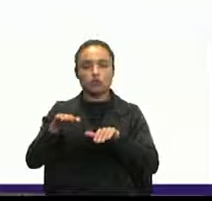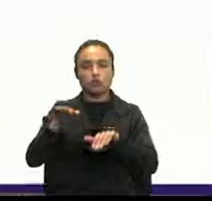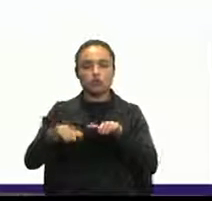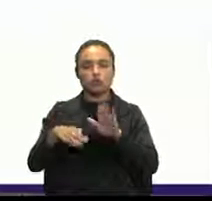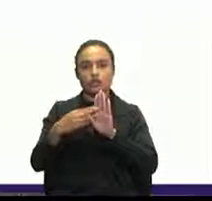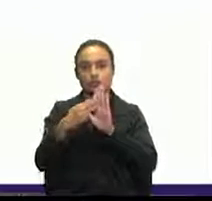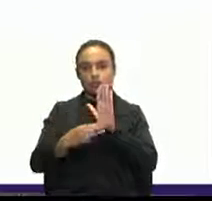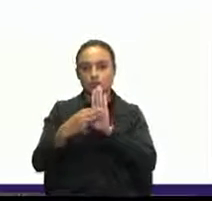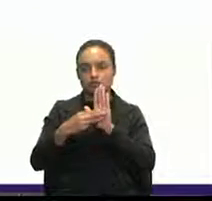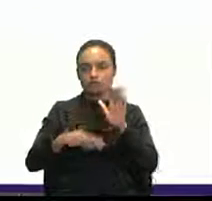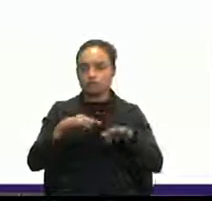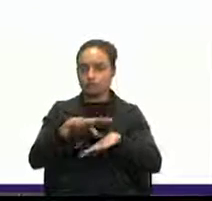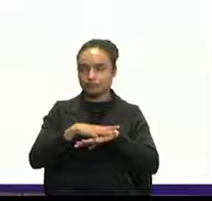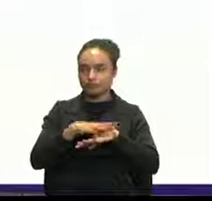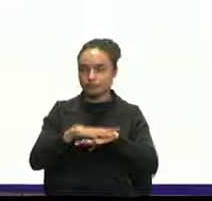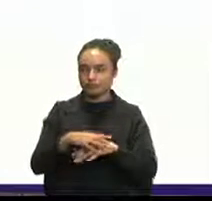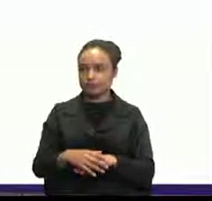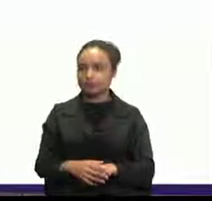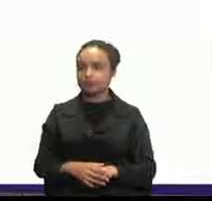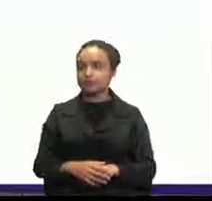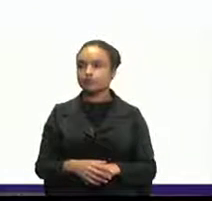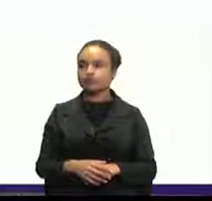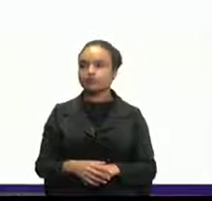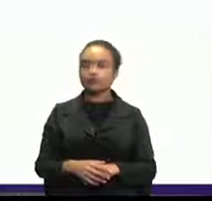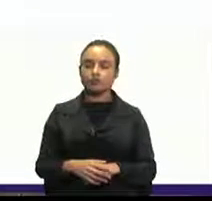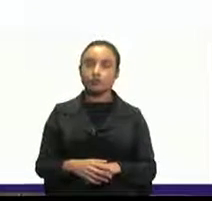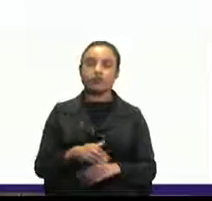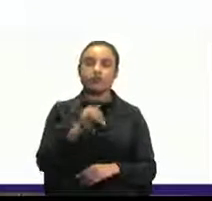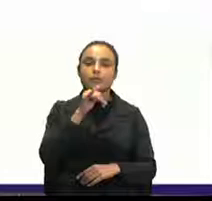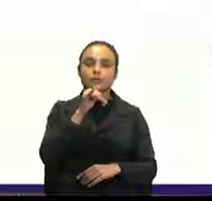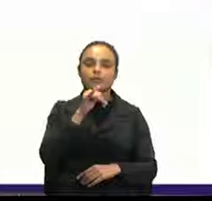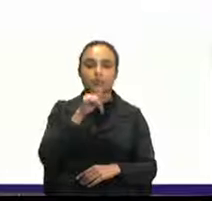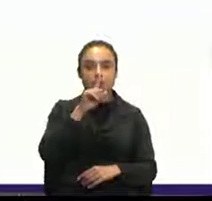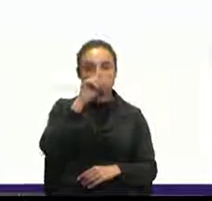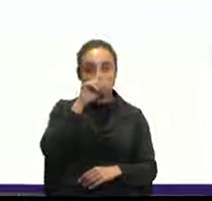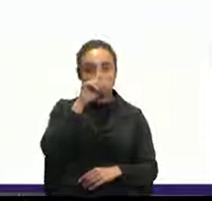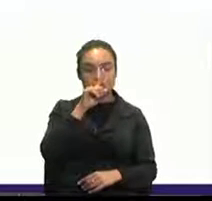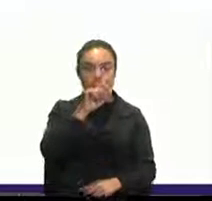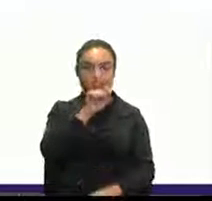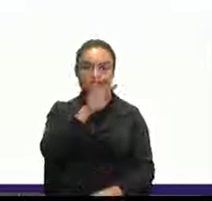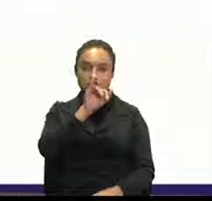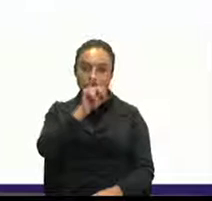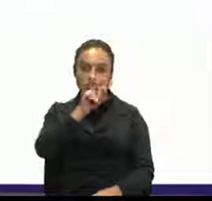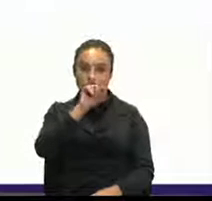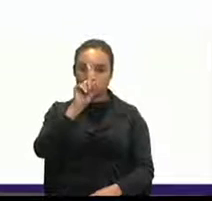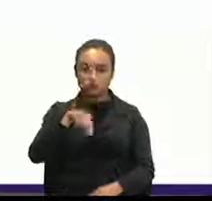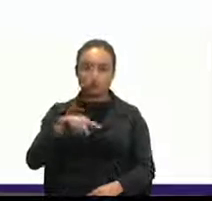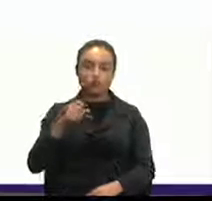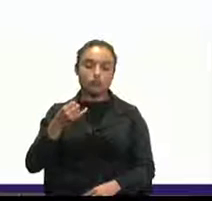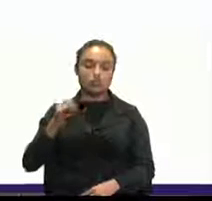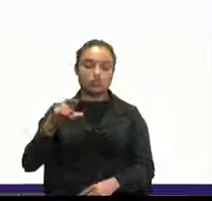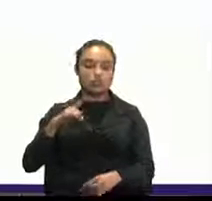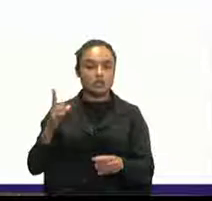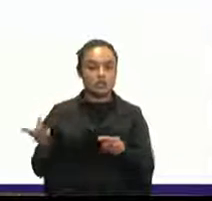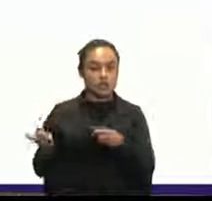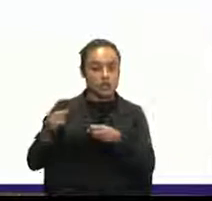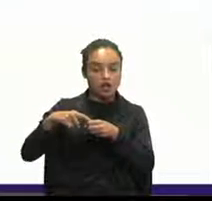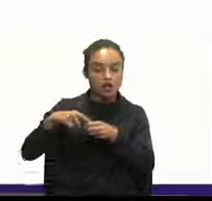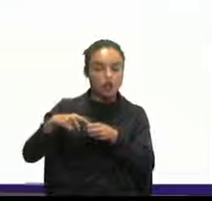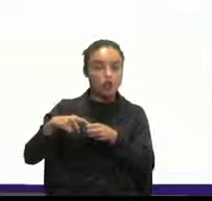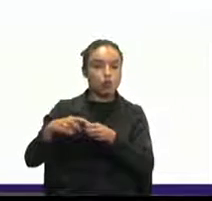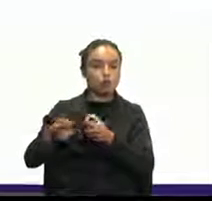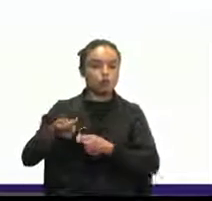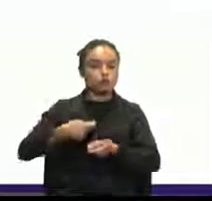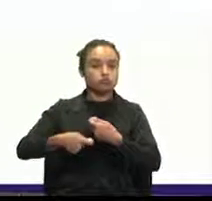o risco de um ativo pode ser mensurado pela sua projeção de seu retorno esperado sim ou